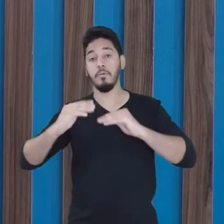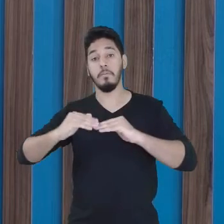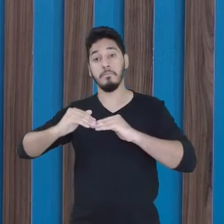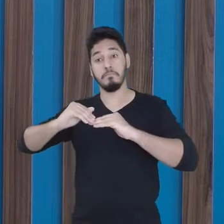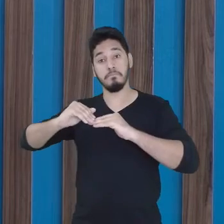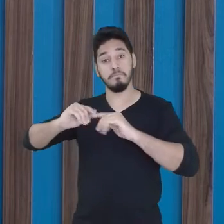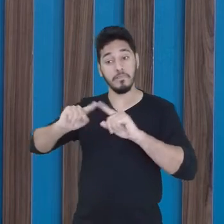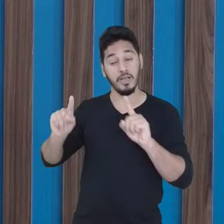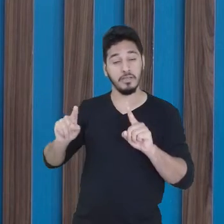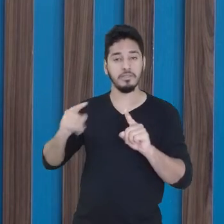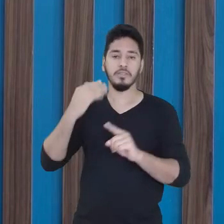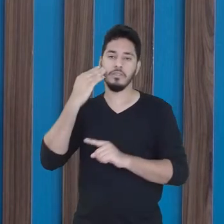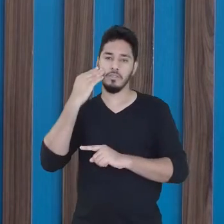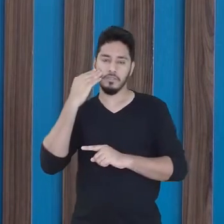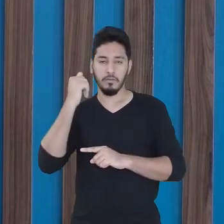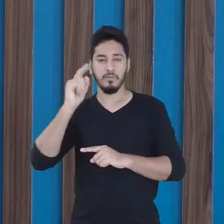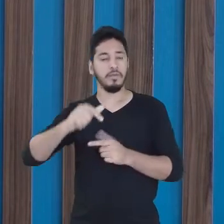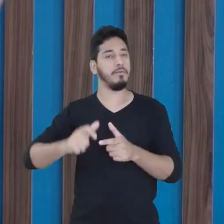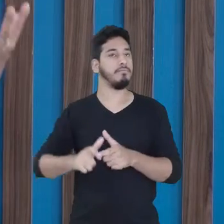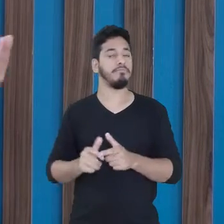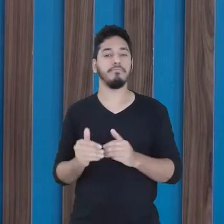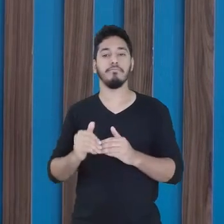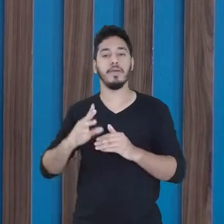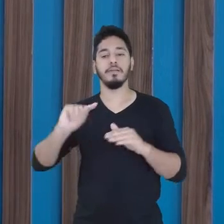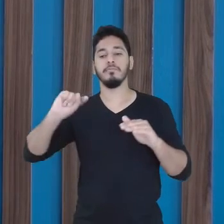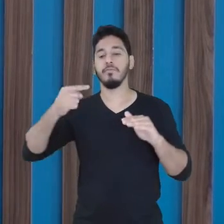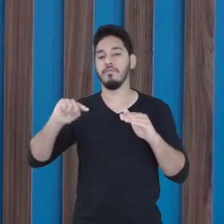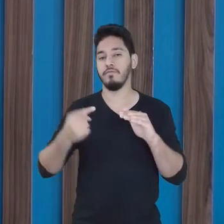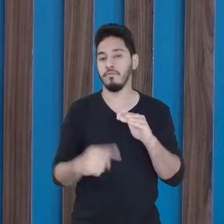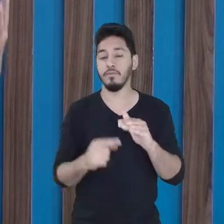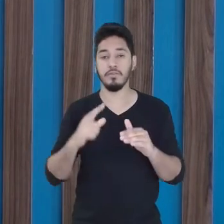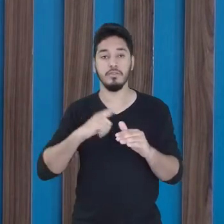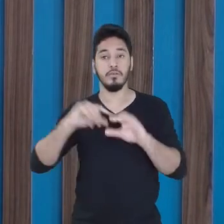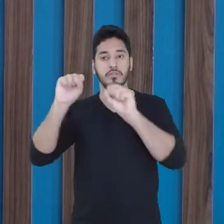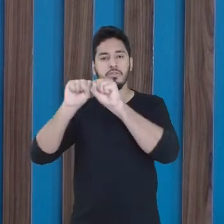gente sabe que é uma questão muito mais profunda, né, de um